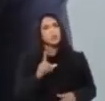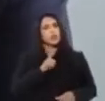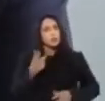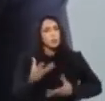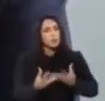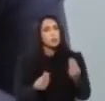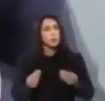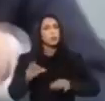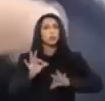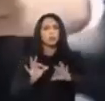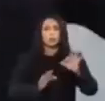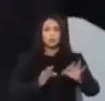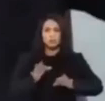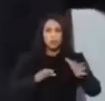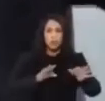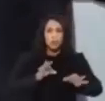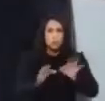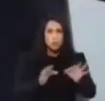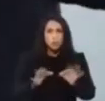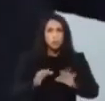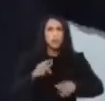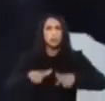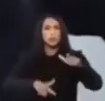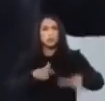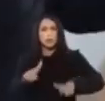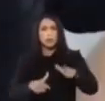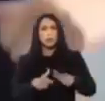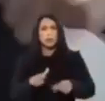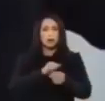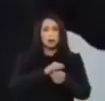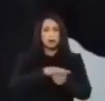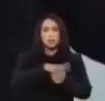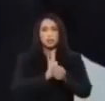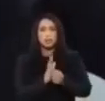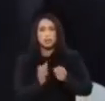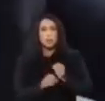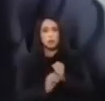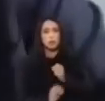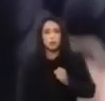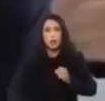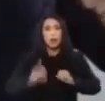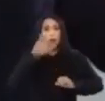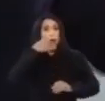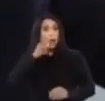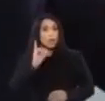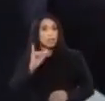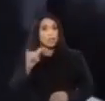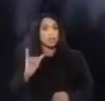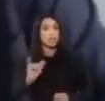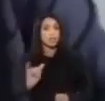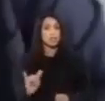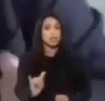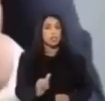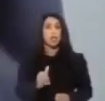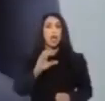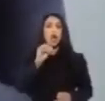da Infraestrutura, sem contar o que virá na área do saneamento básico, na área de energia, na área do óleo e